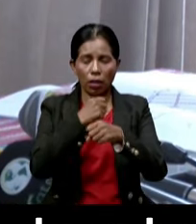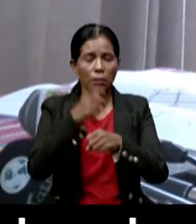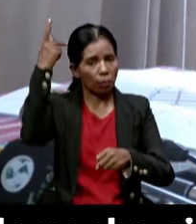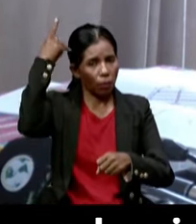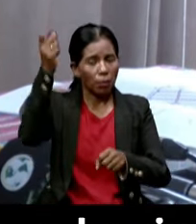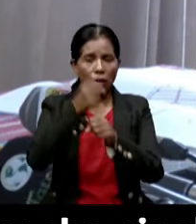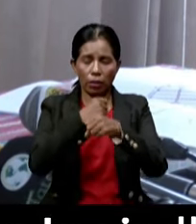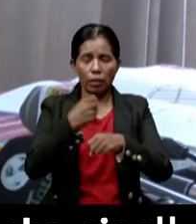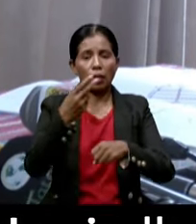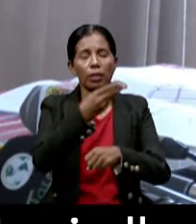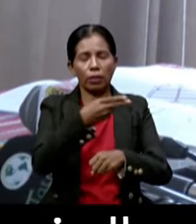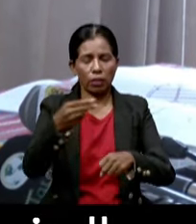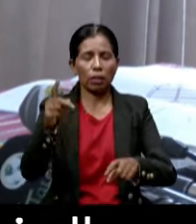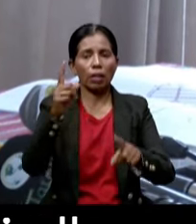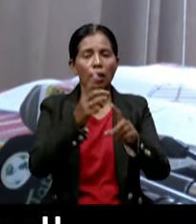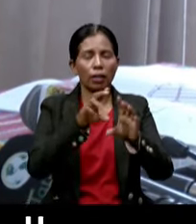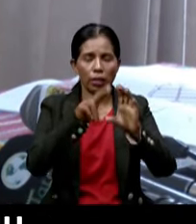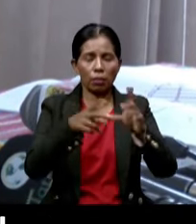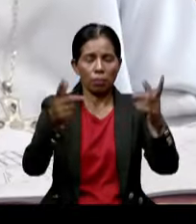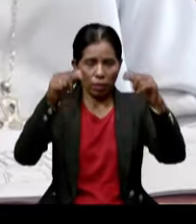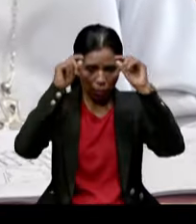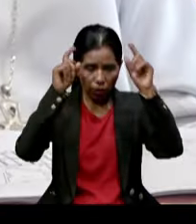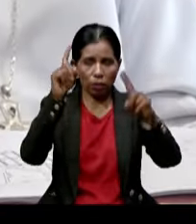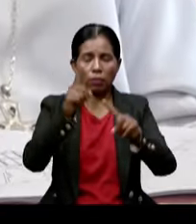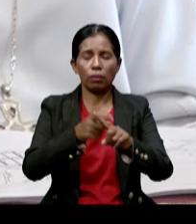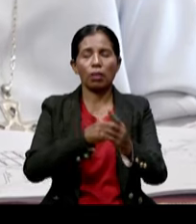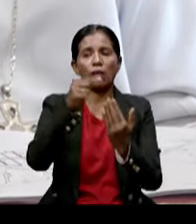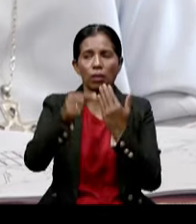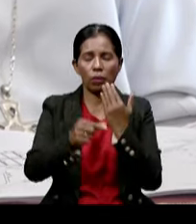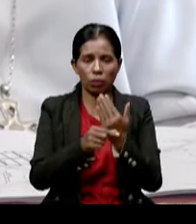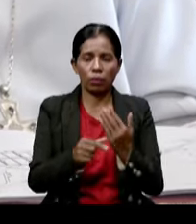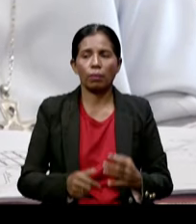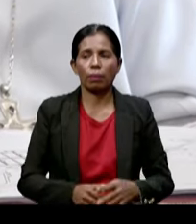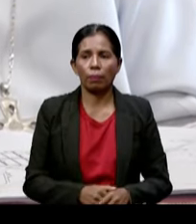cadeira nesse toia Timor-Leste e a em agosto. Cadeiras e